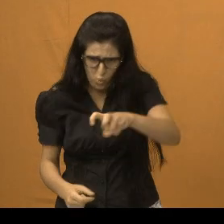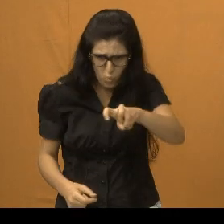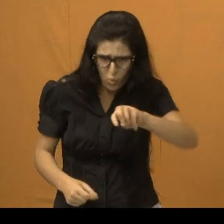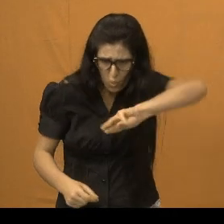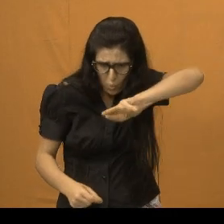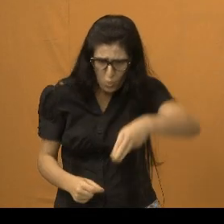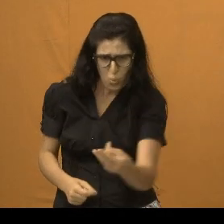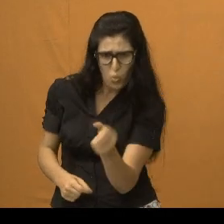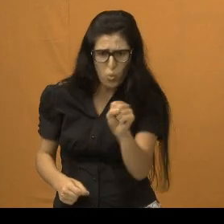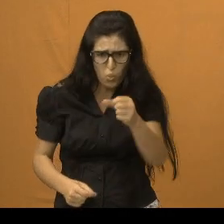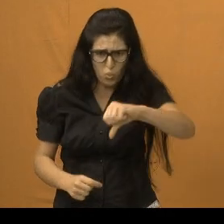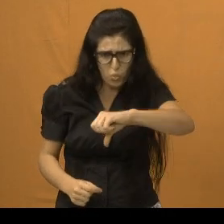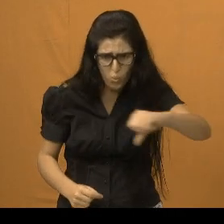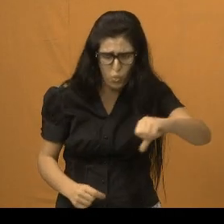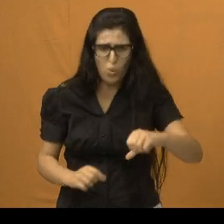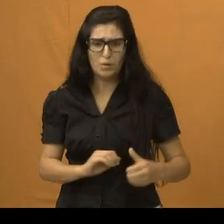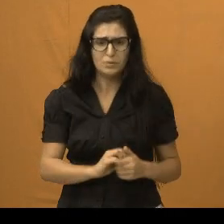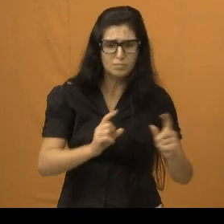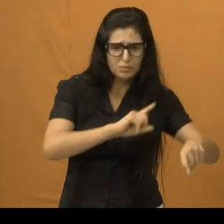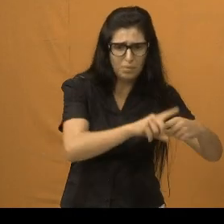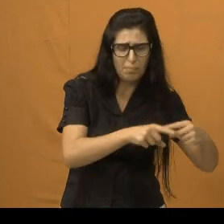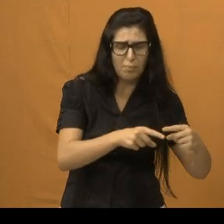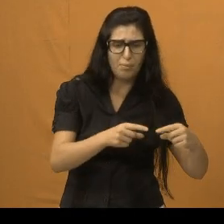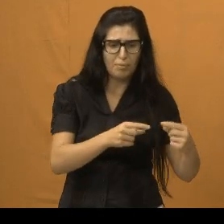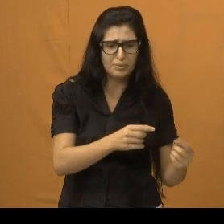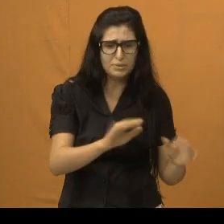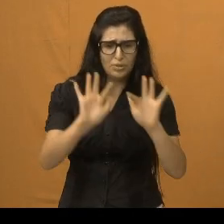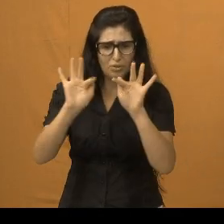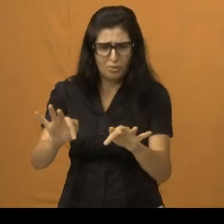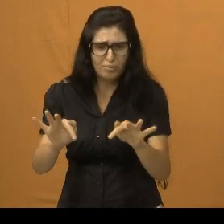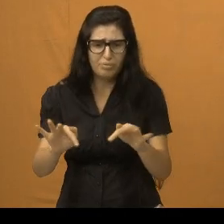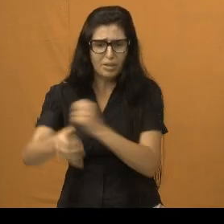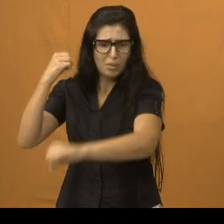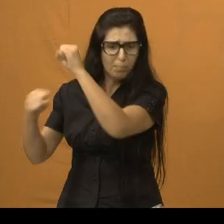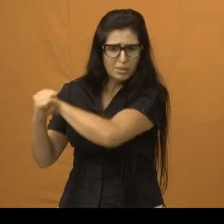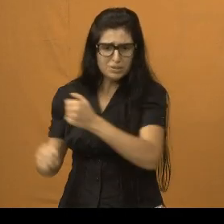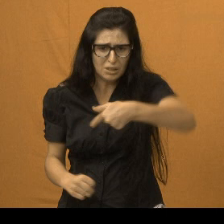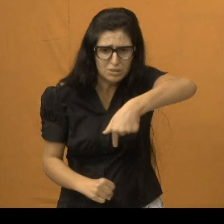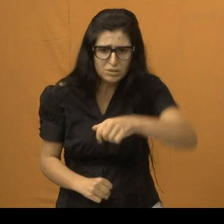825.899.000, e o terceiro quadrimestre, a arrecadação chegou a